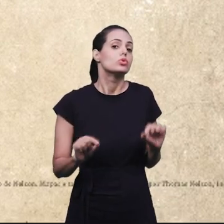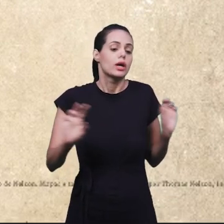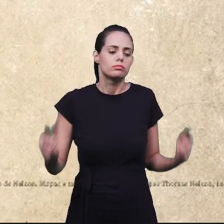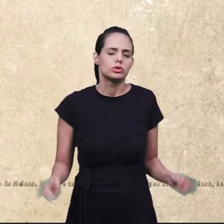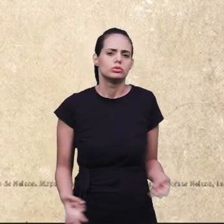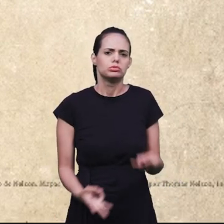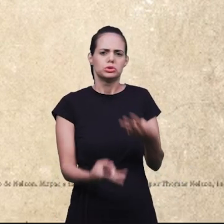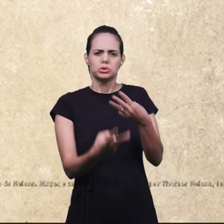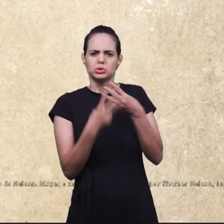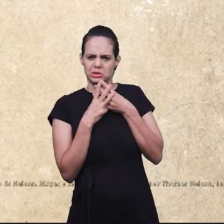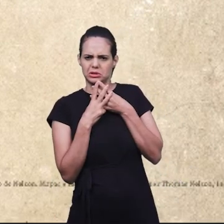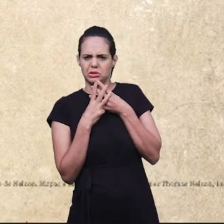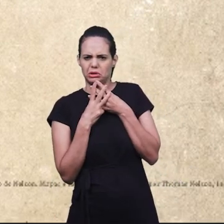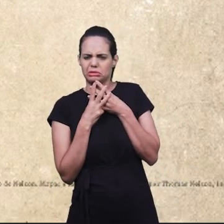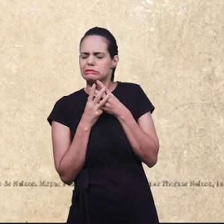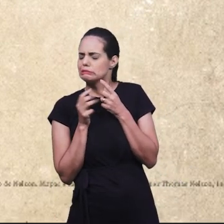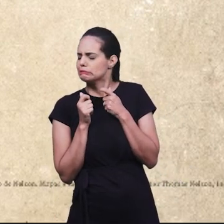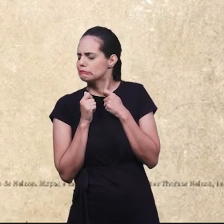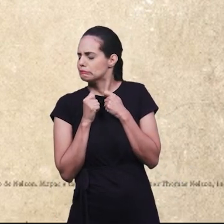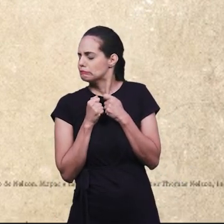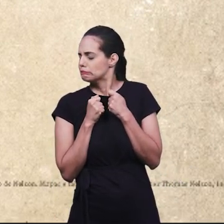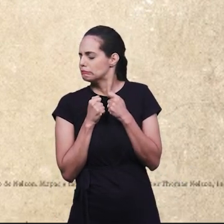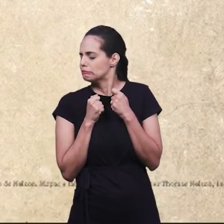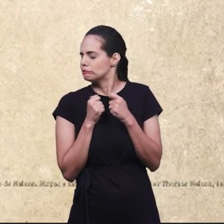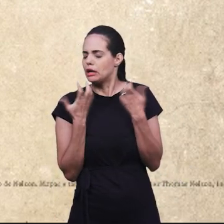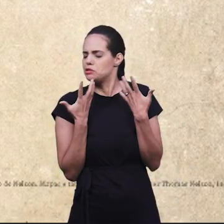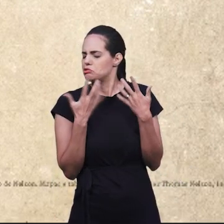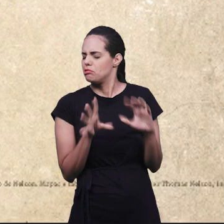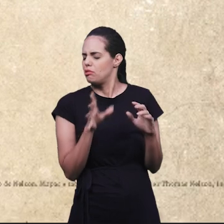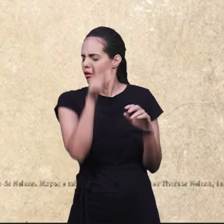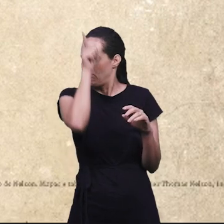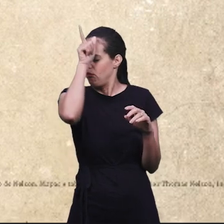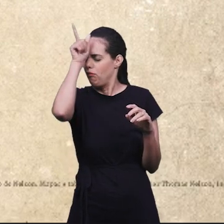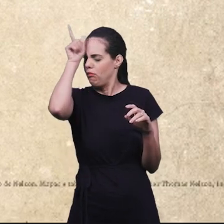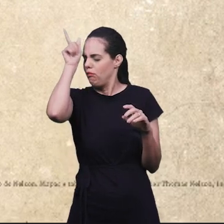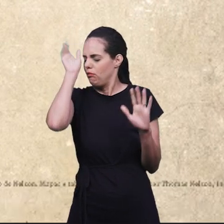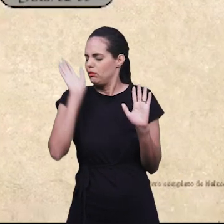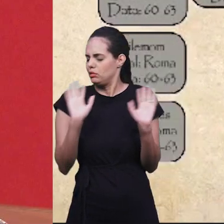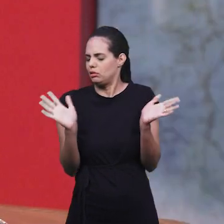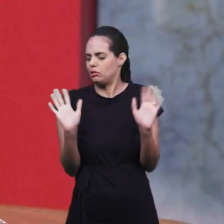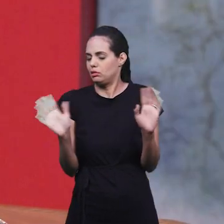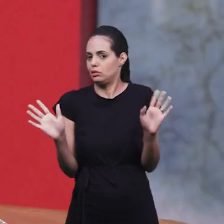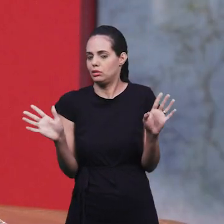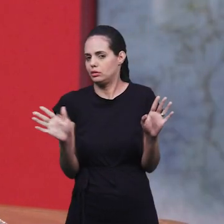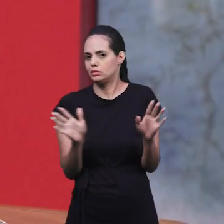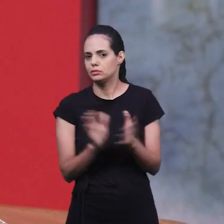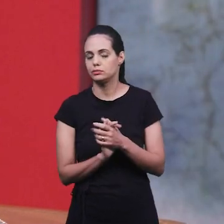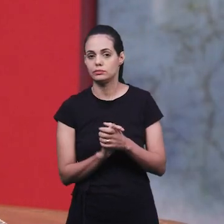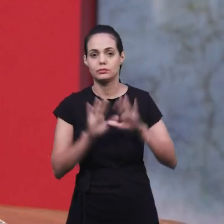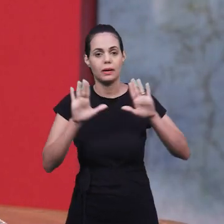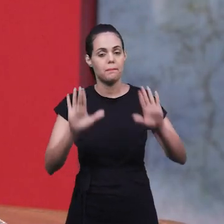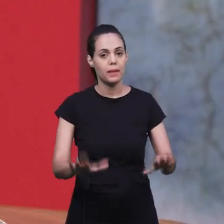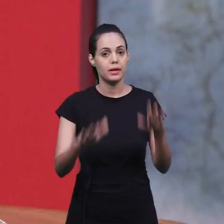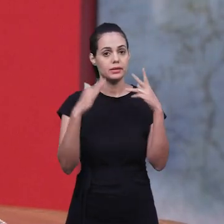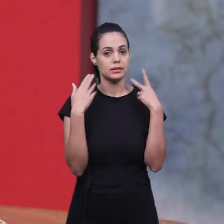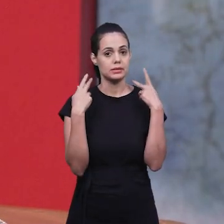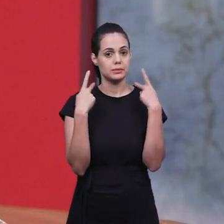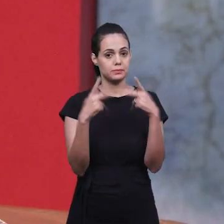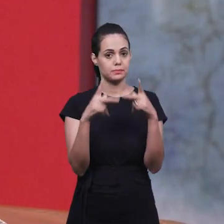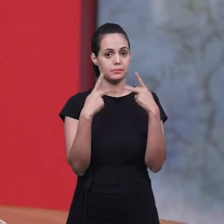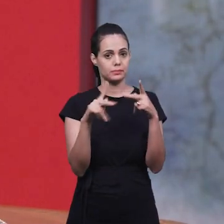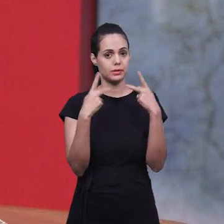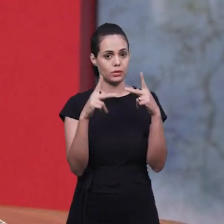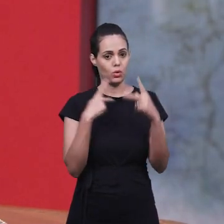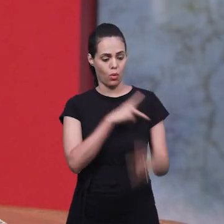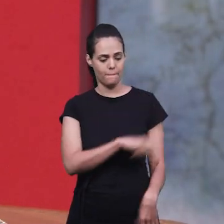Comentamos que os judeus resistiram, mas vale a pena destacar que quando o evangelho